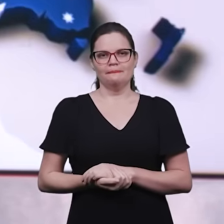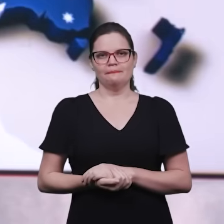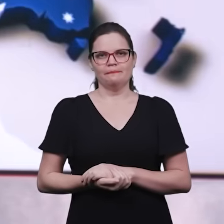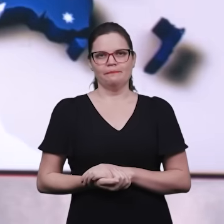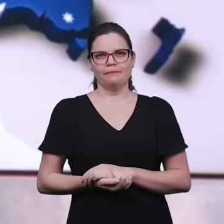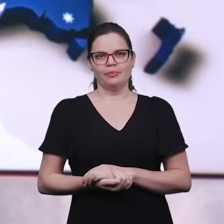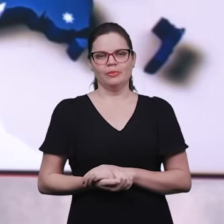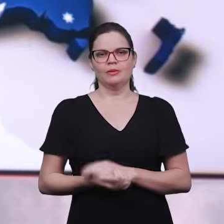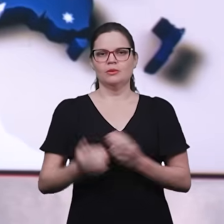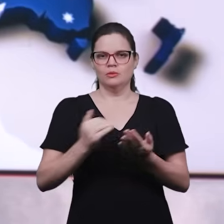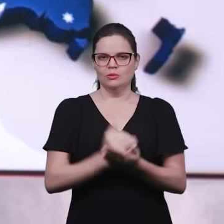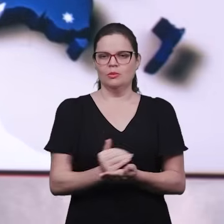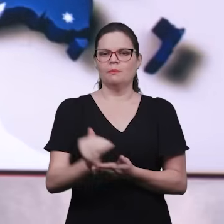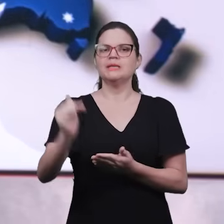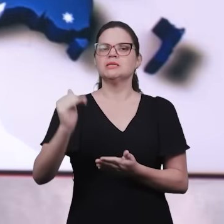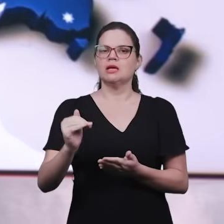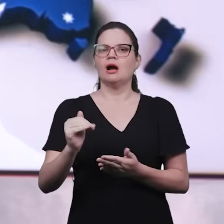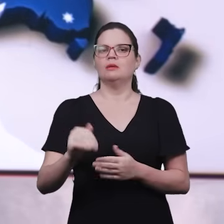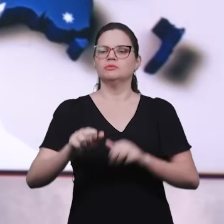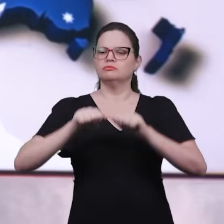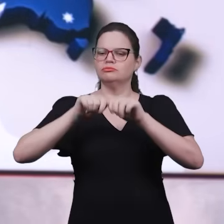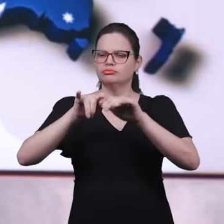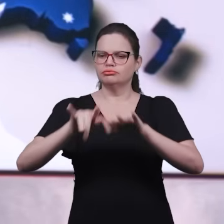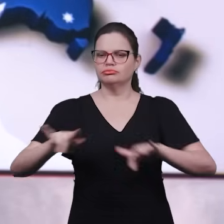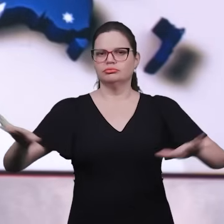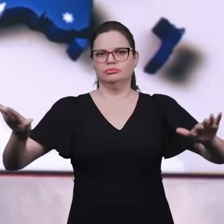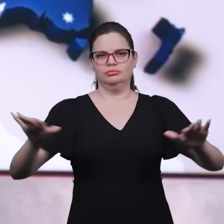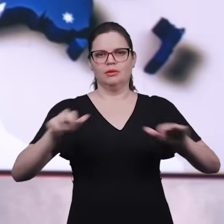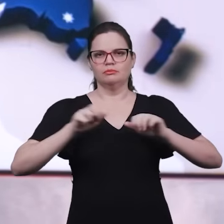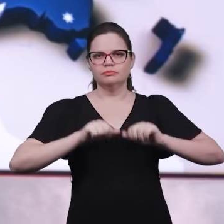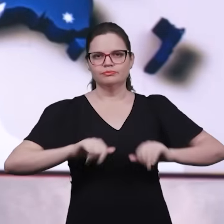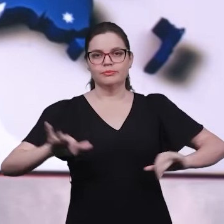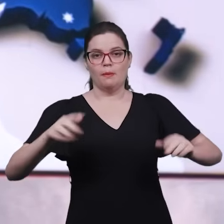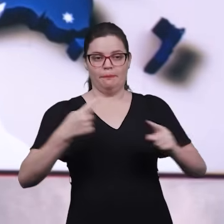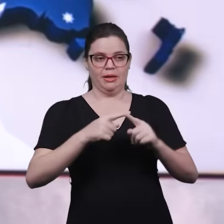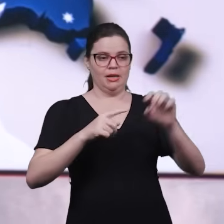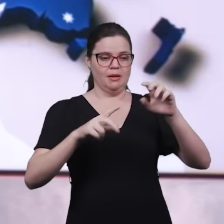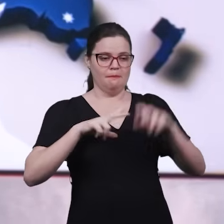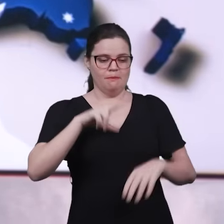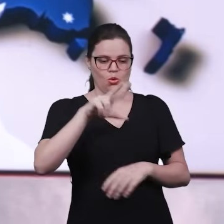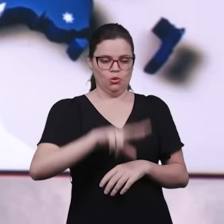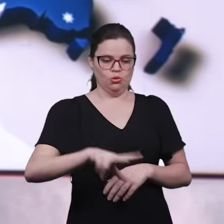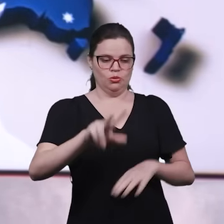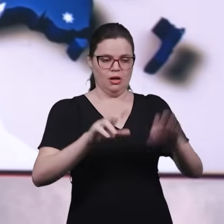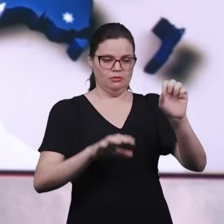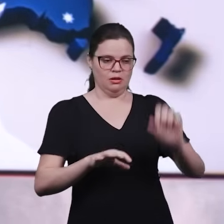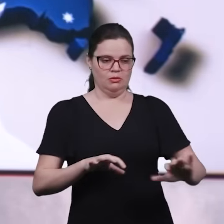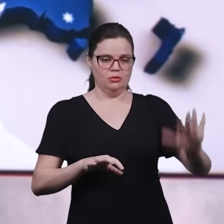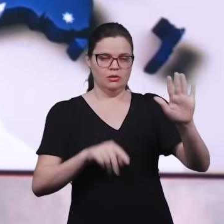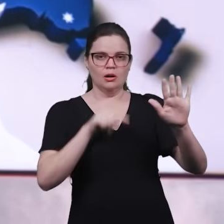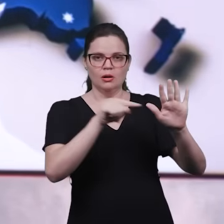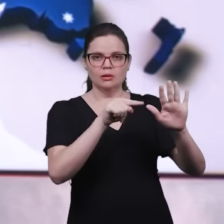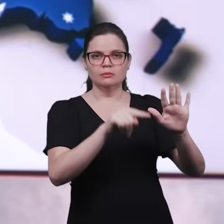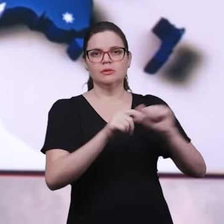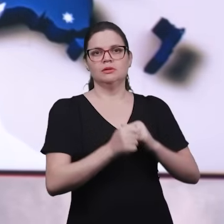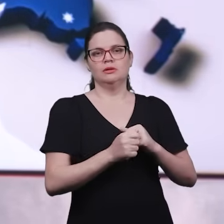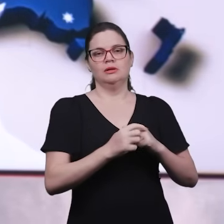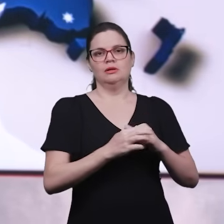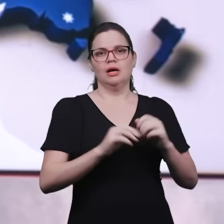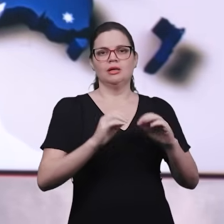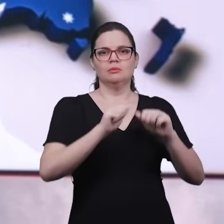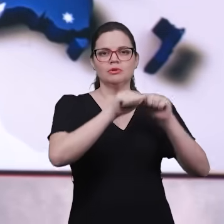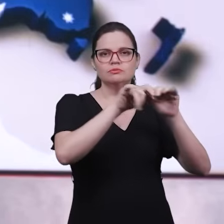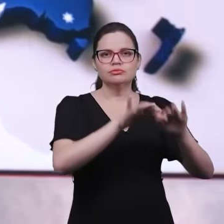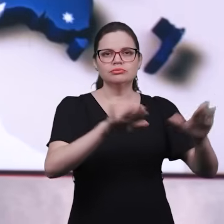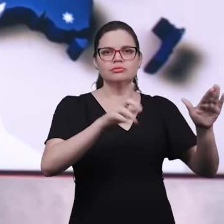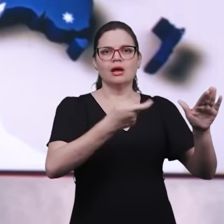a ter outros contatos. A partir de Portugal, nós começamos um